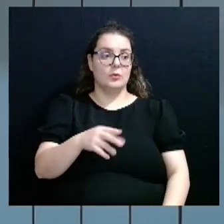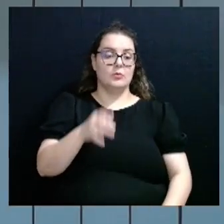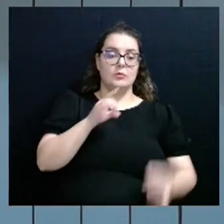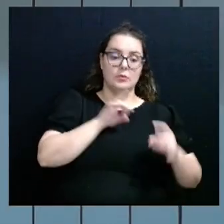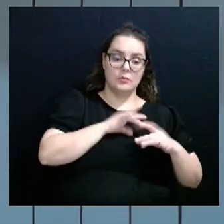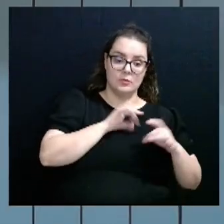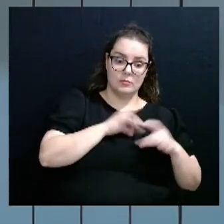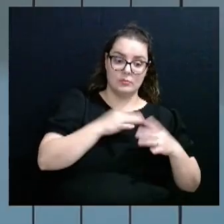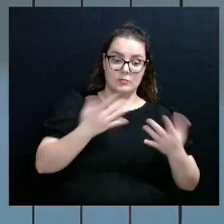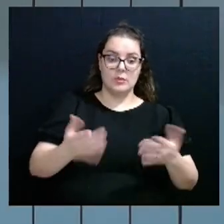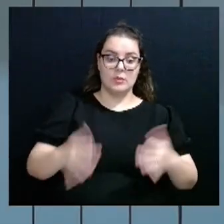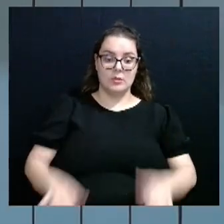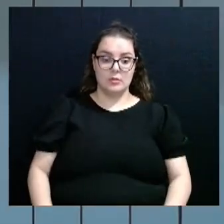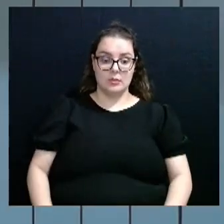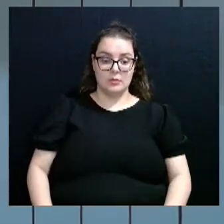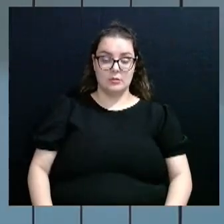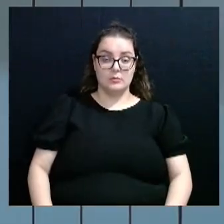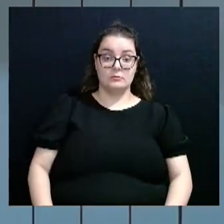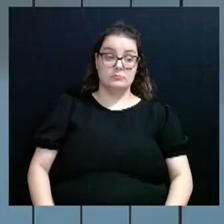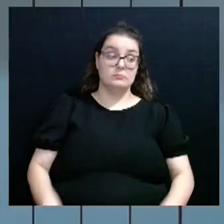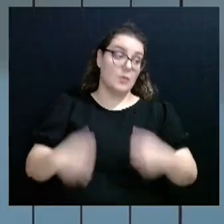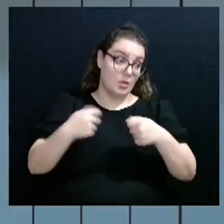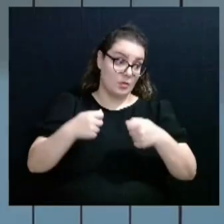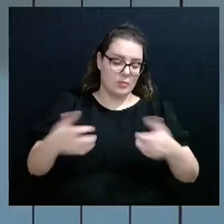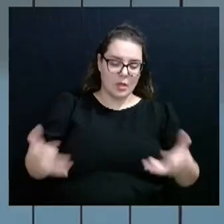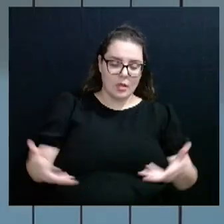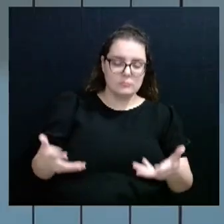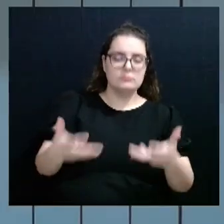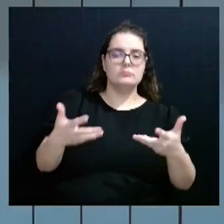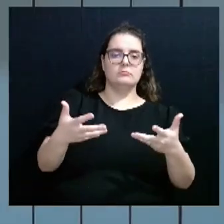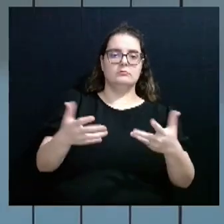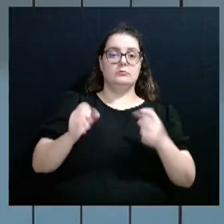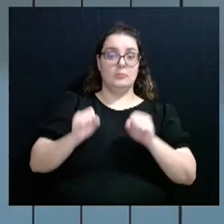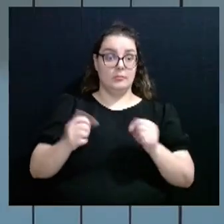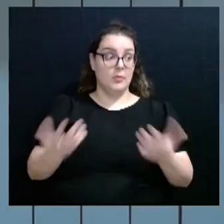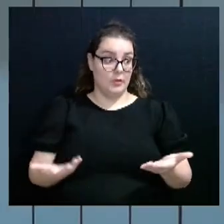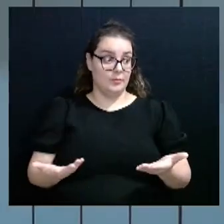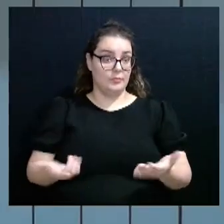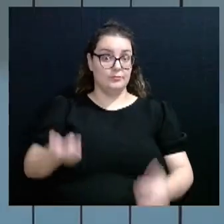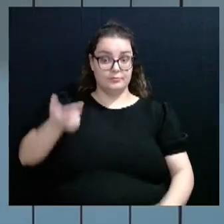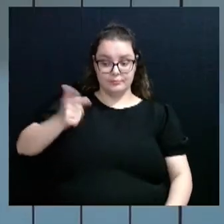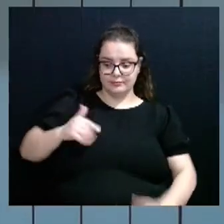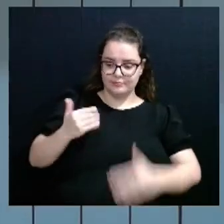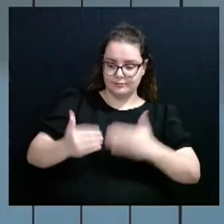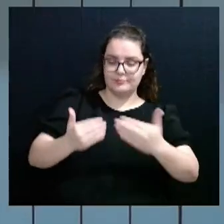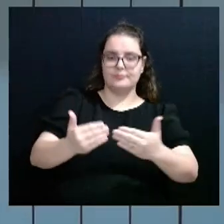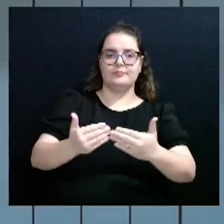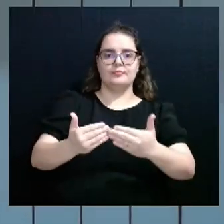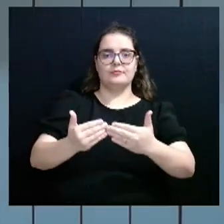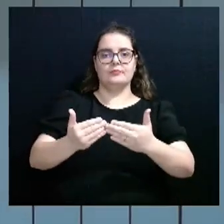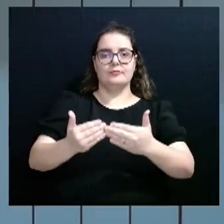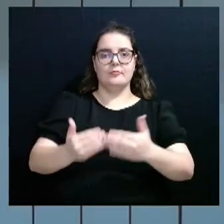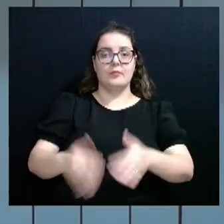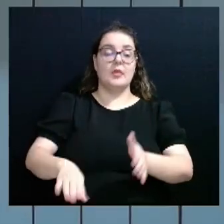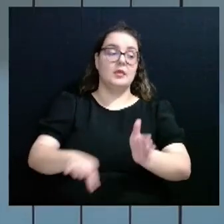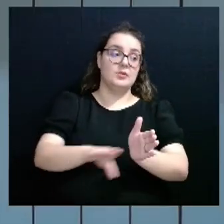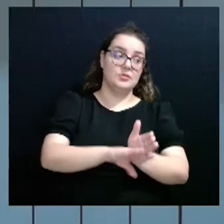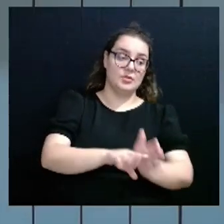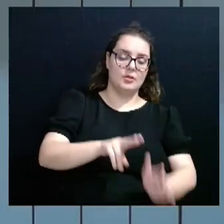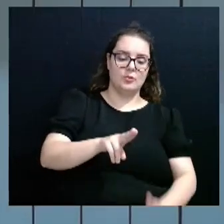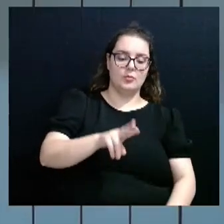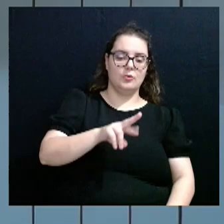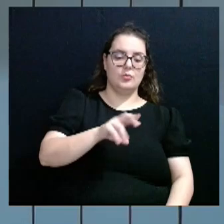repente, precisam de um empurrãozinho para poder seguir e chegar até o urologista,